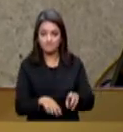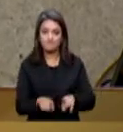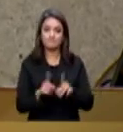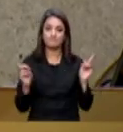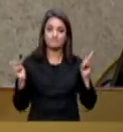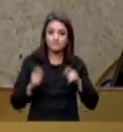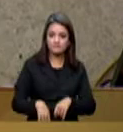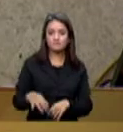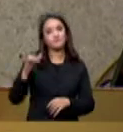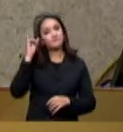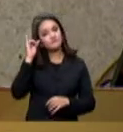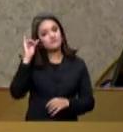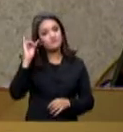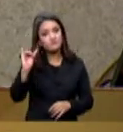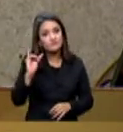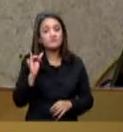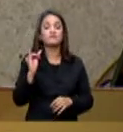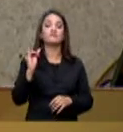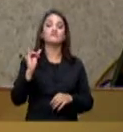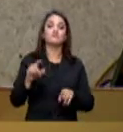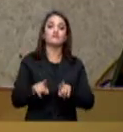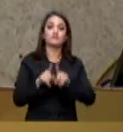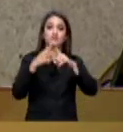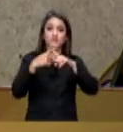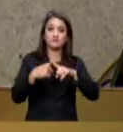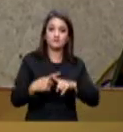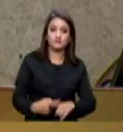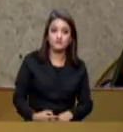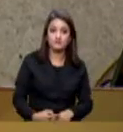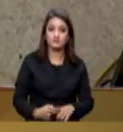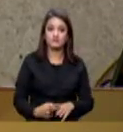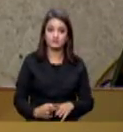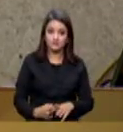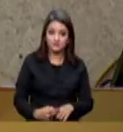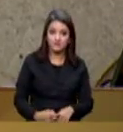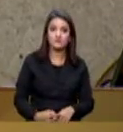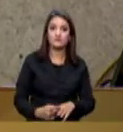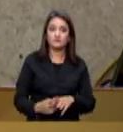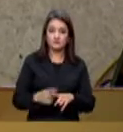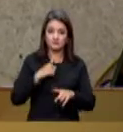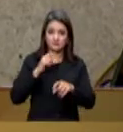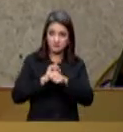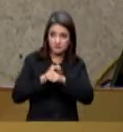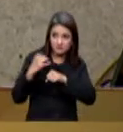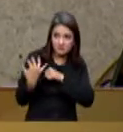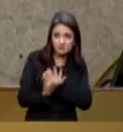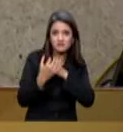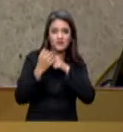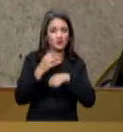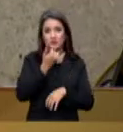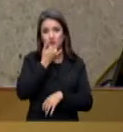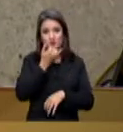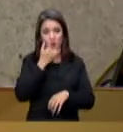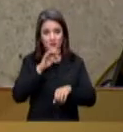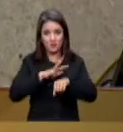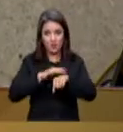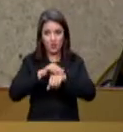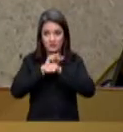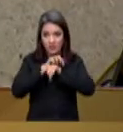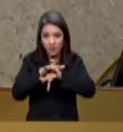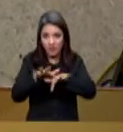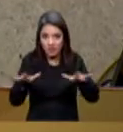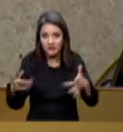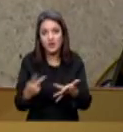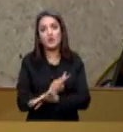inibir, prevenir ou impedir a concorrência de endemias ou epidemias veiculadas pelo